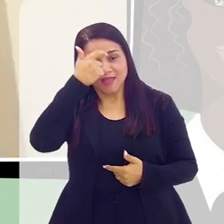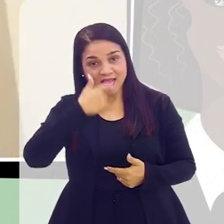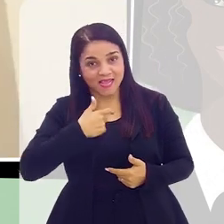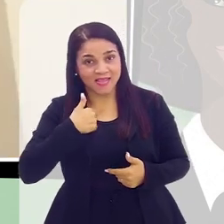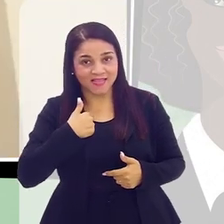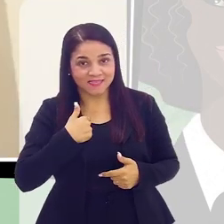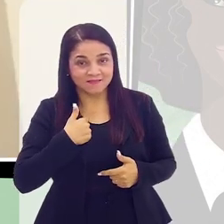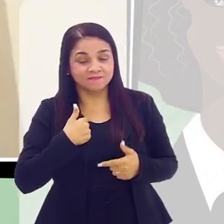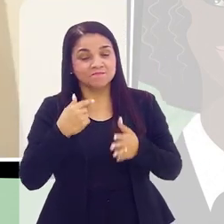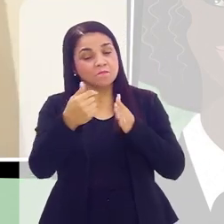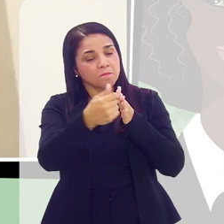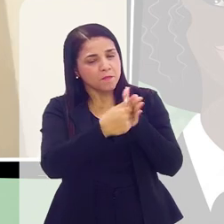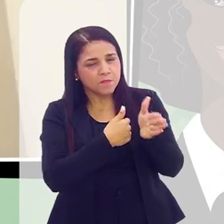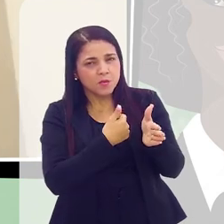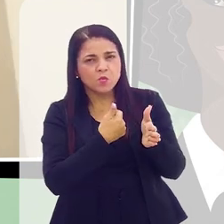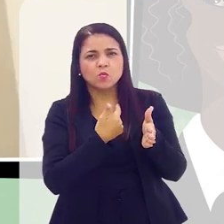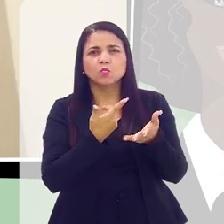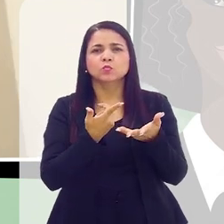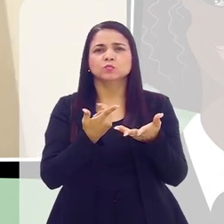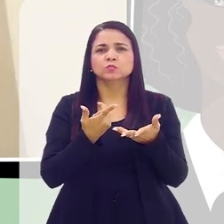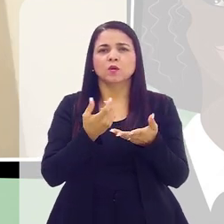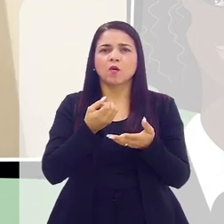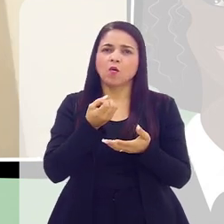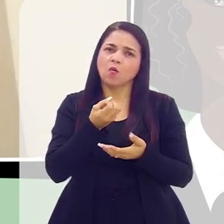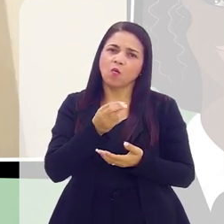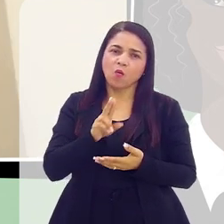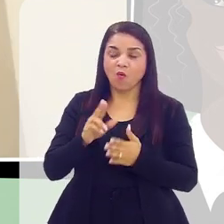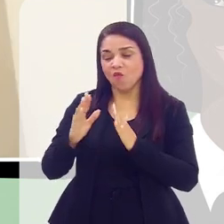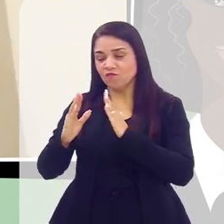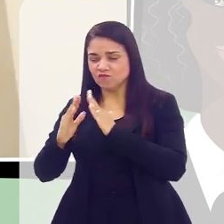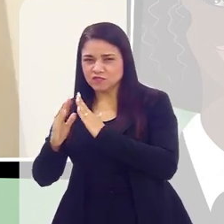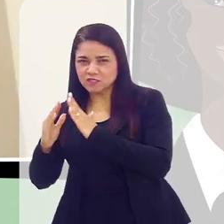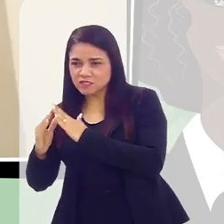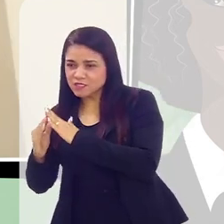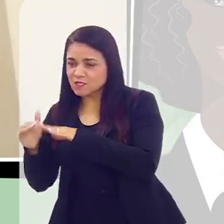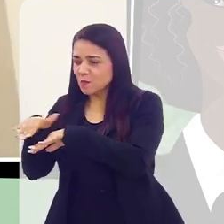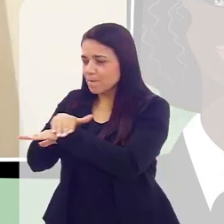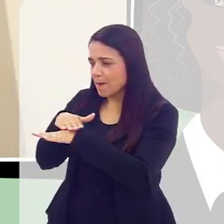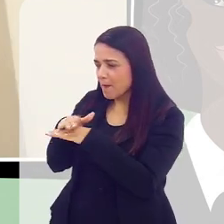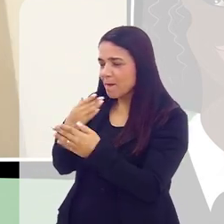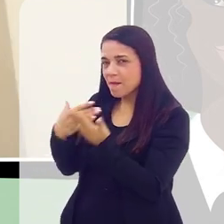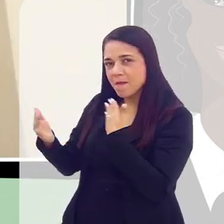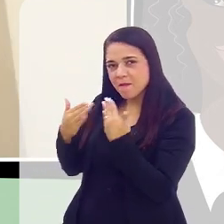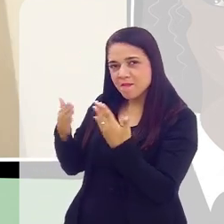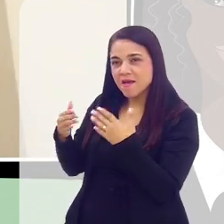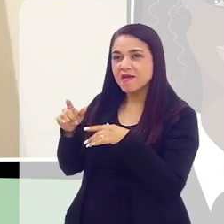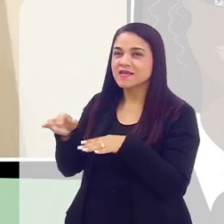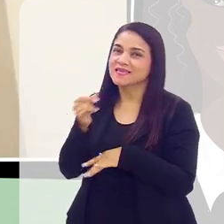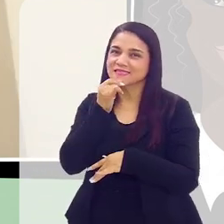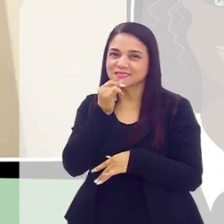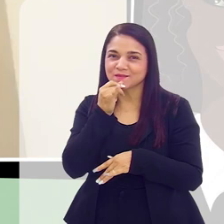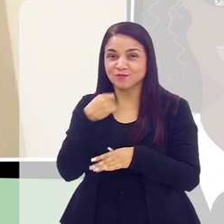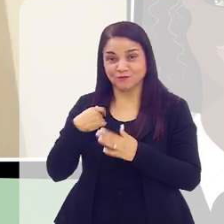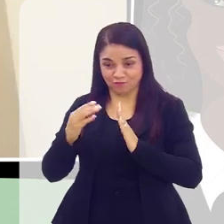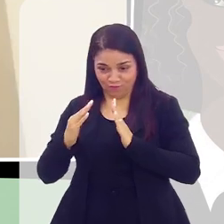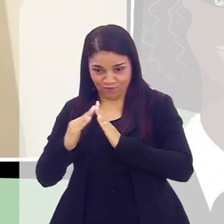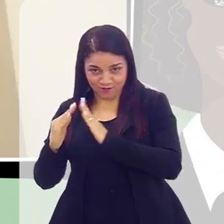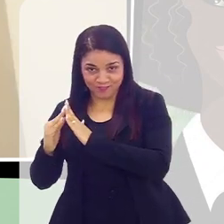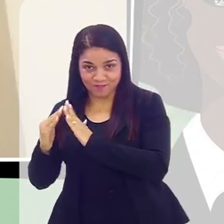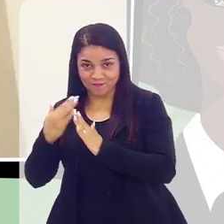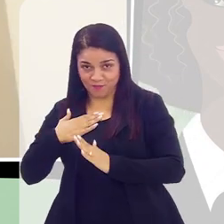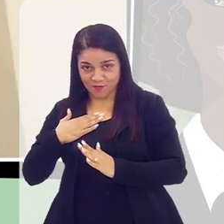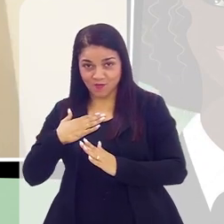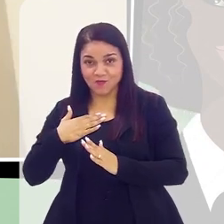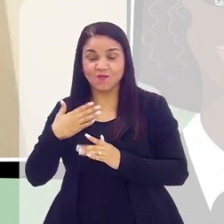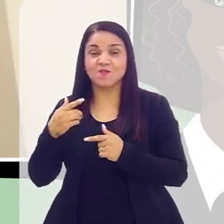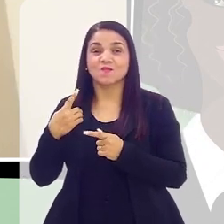quando as pessoas me perguntam, ou eu vou falo com um vizinho, olha, por exemplo, eu tinha um vizinho